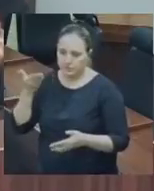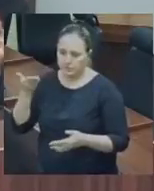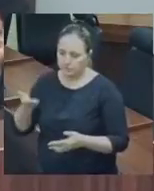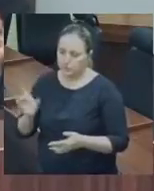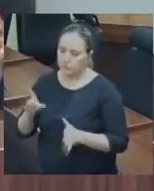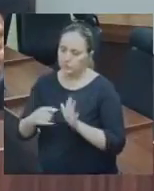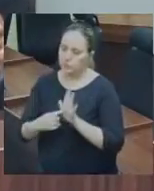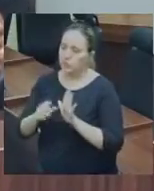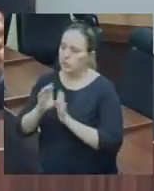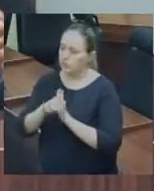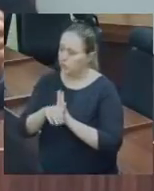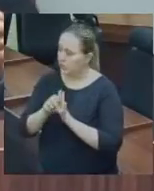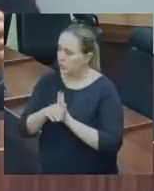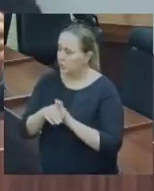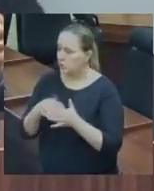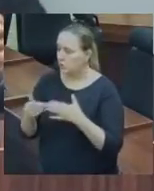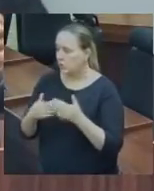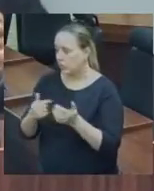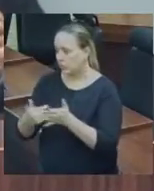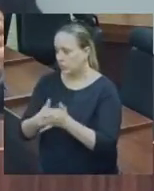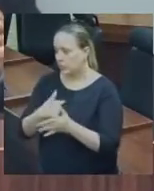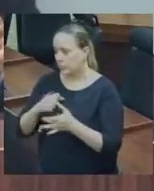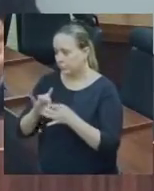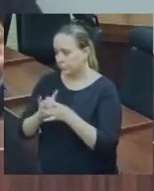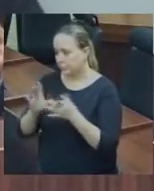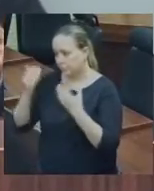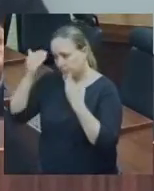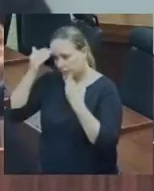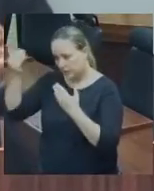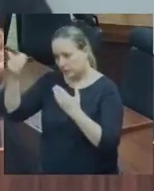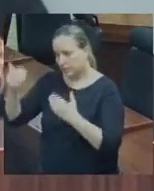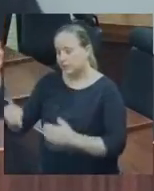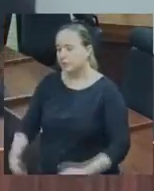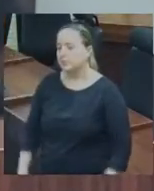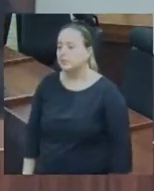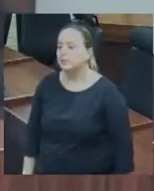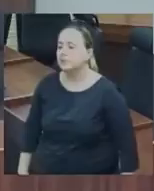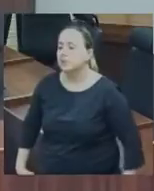os conceitos e qualquer pergunta também sua disposição obrigado